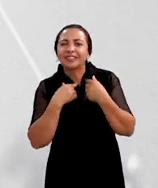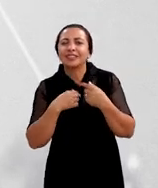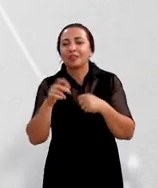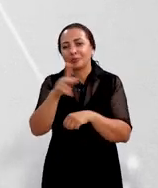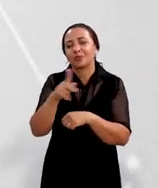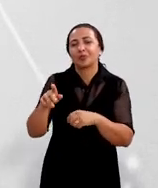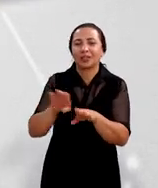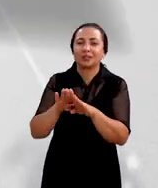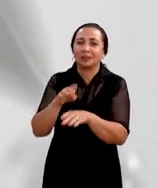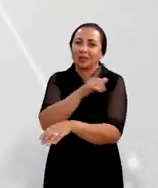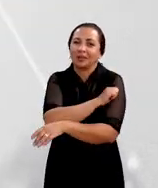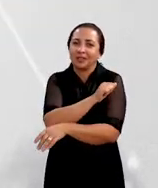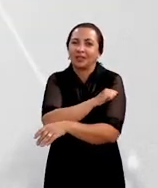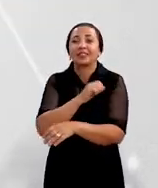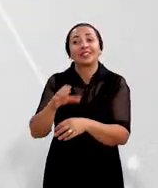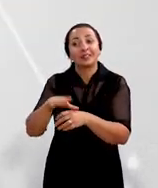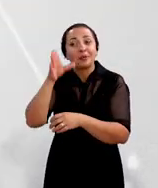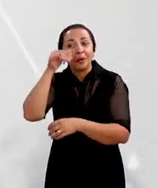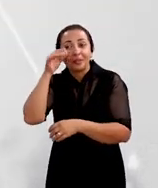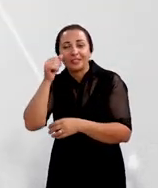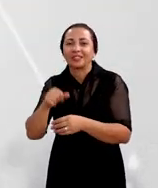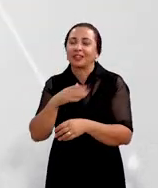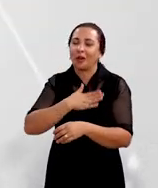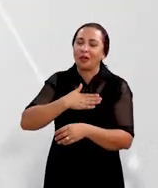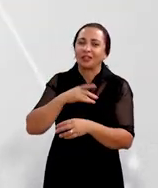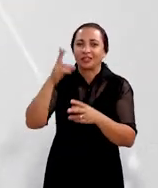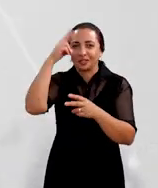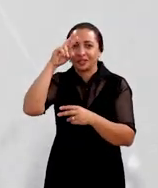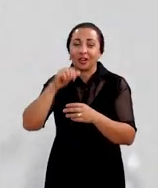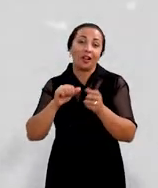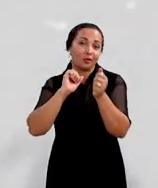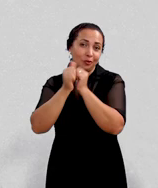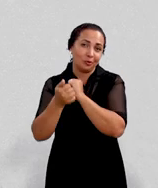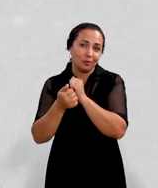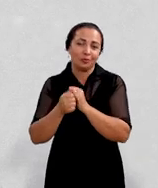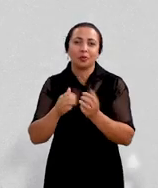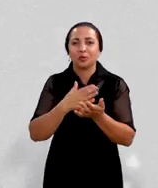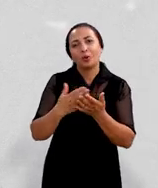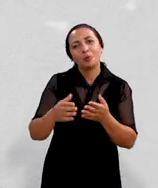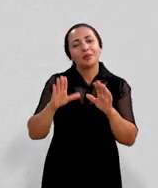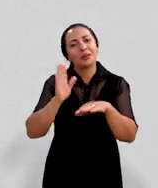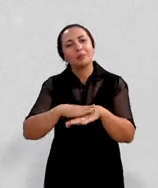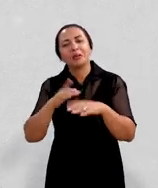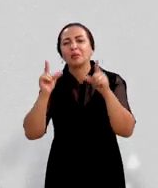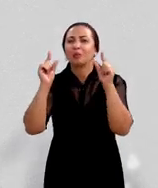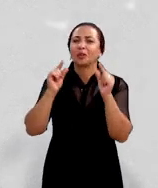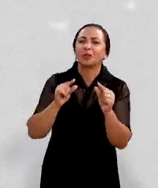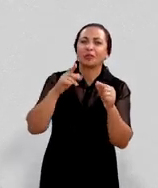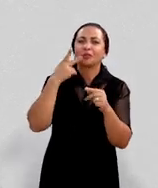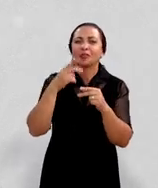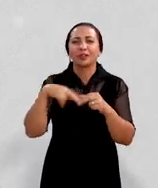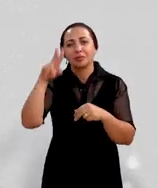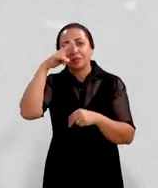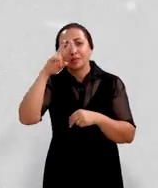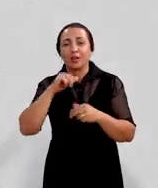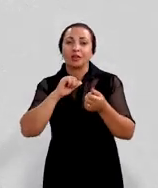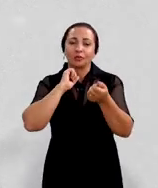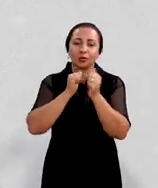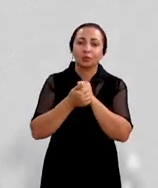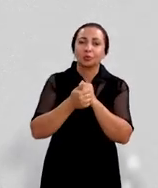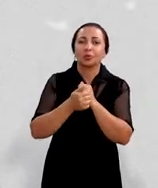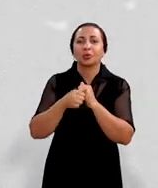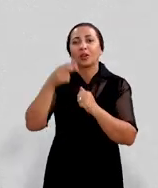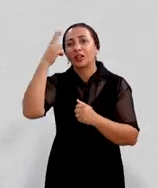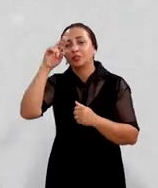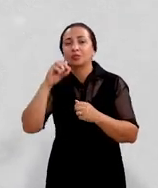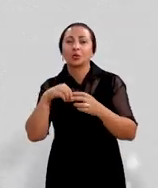professores como para os estudantes. E para os curiosos que gostam de história de futebol. No começo ele é mais light, eu falo um pouquinho sobre a história do futebol,